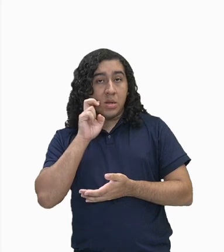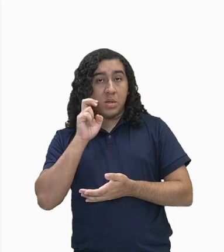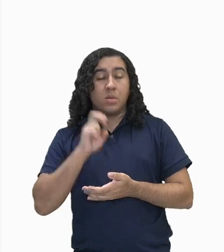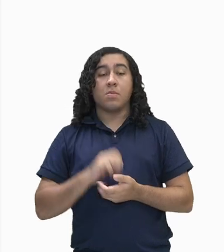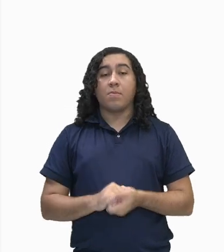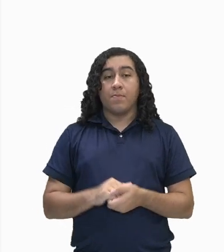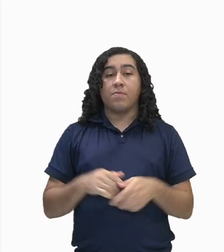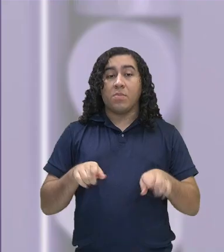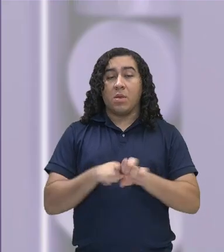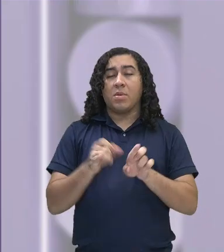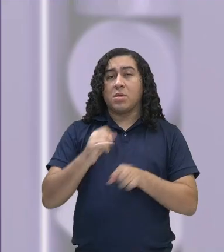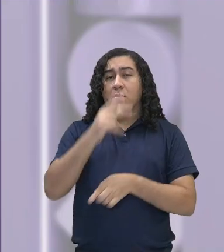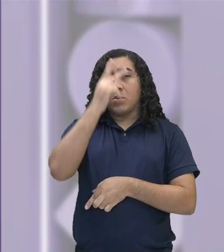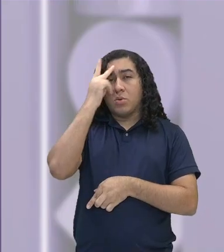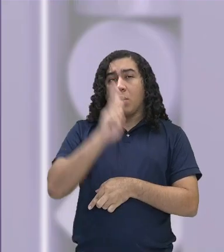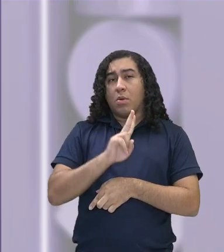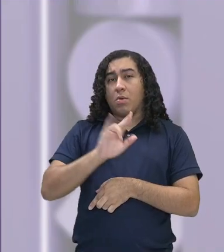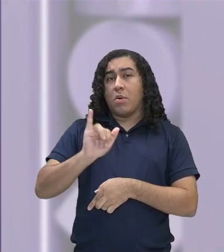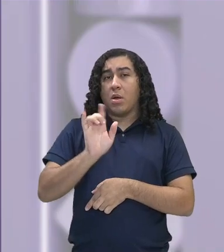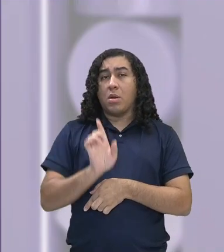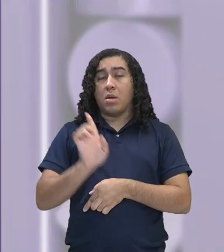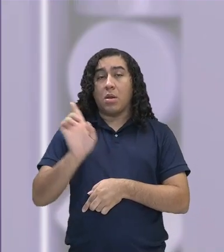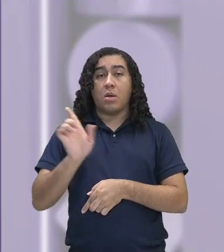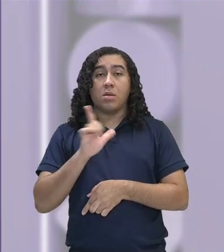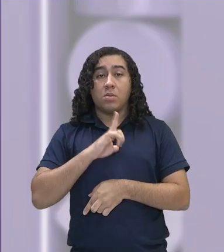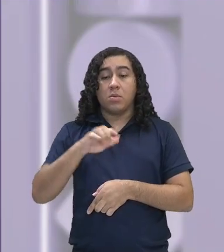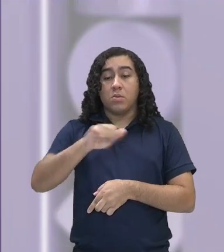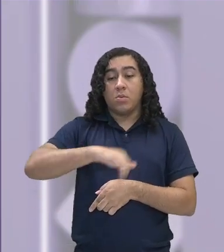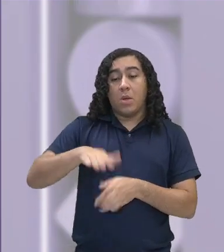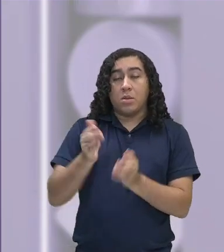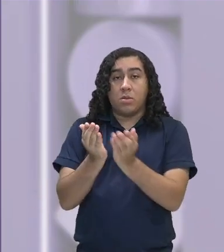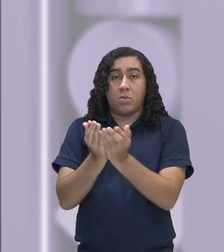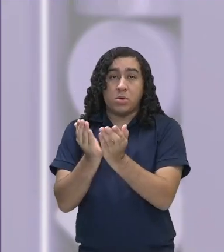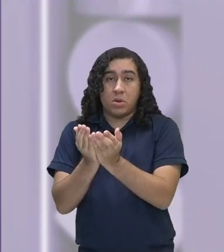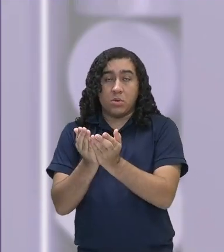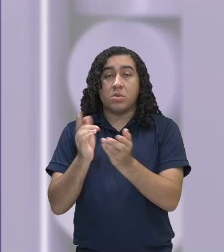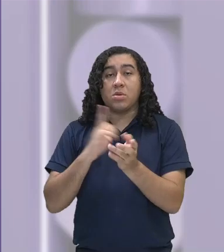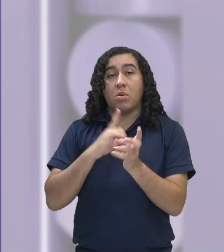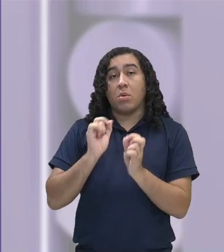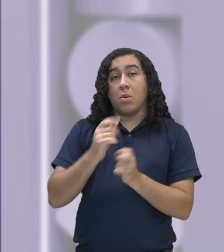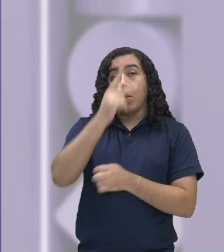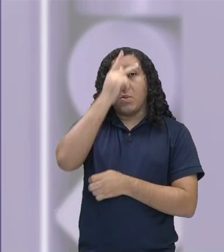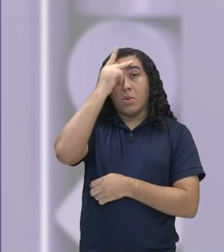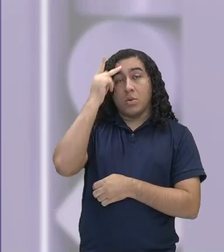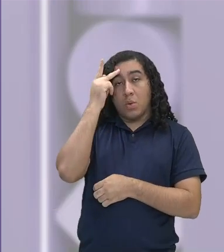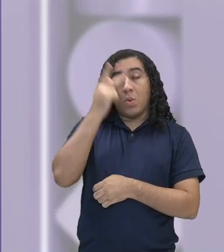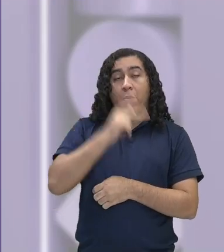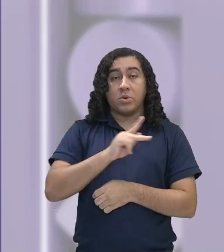cultos evangélicos, a gente vê o quê? O sacerdote, o padre, o pastor, o bispo, o